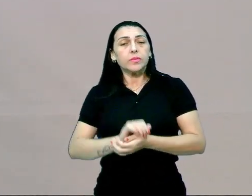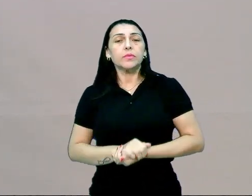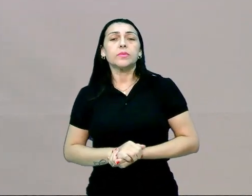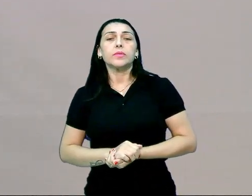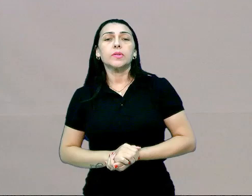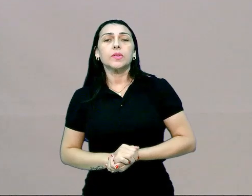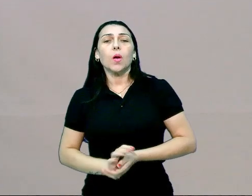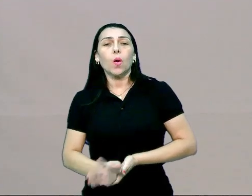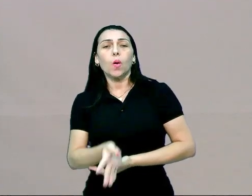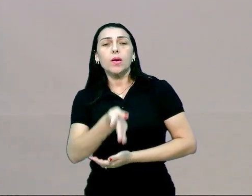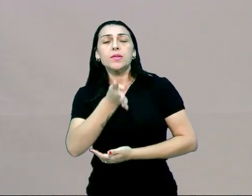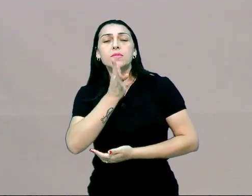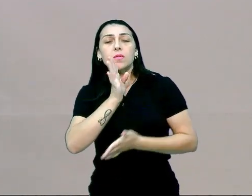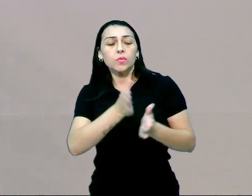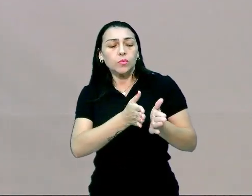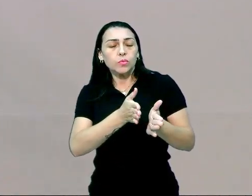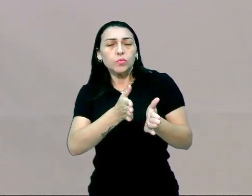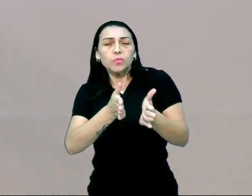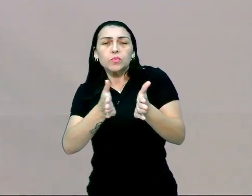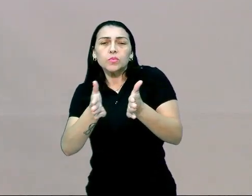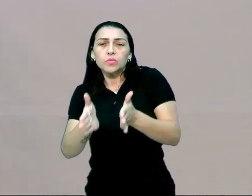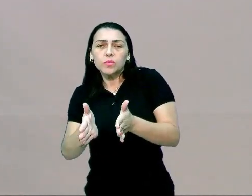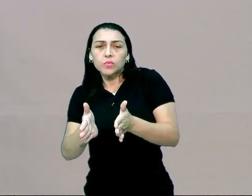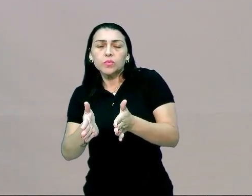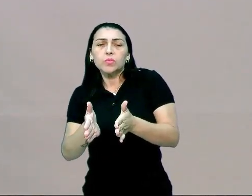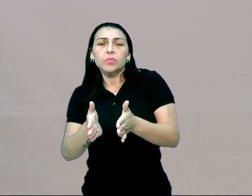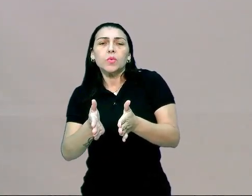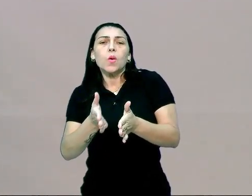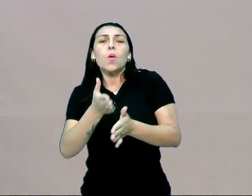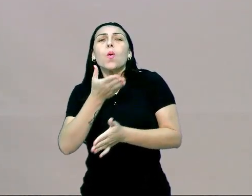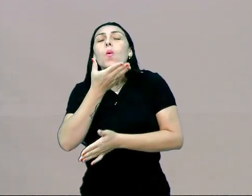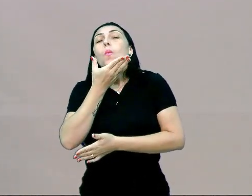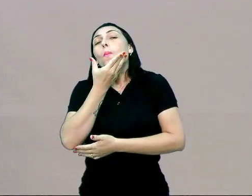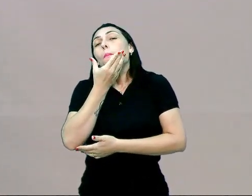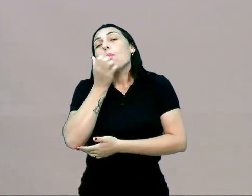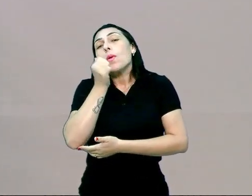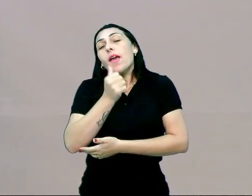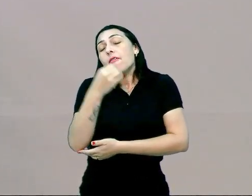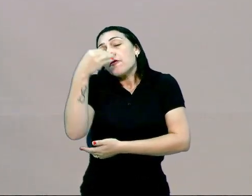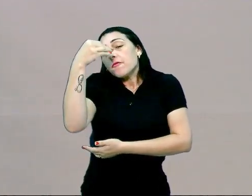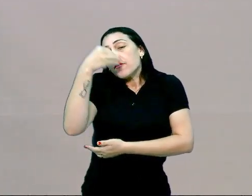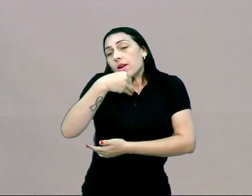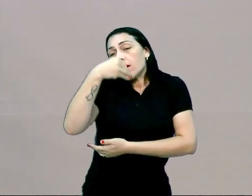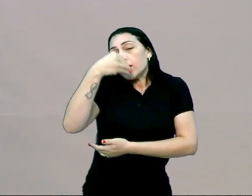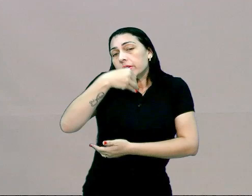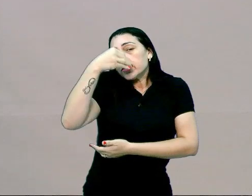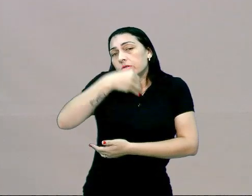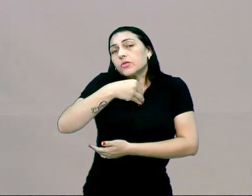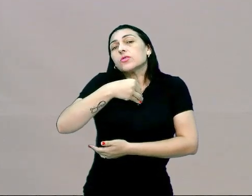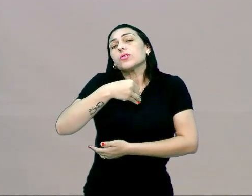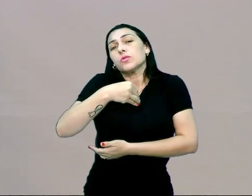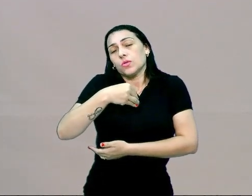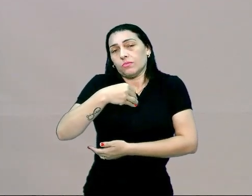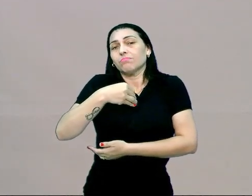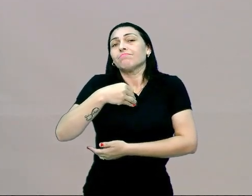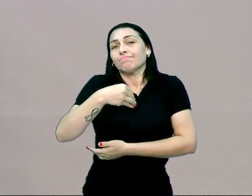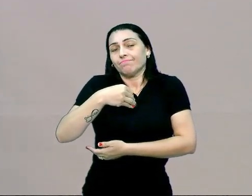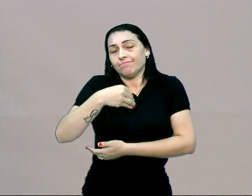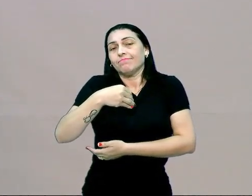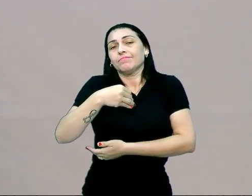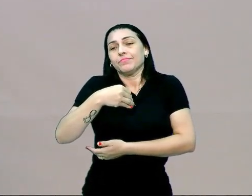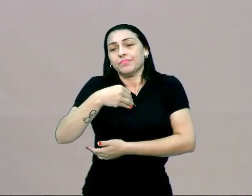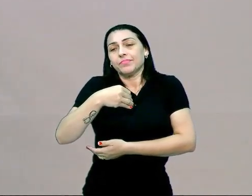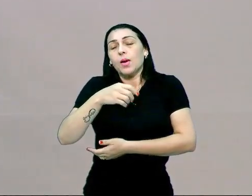assim, conhecida durante muito tempo, né, o discurso do sexo frágil. Então, a mulher é frágil demais,